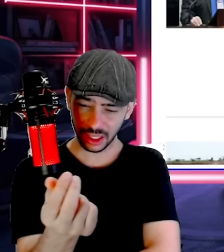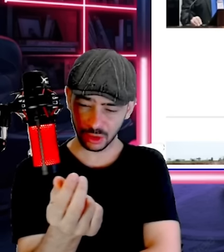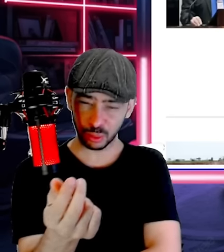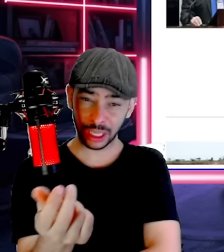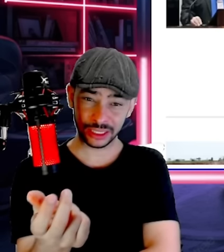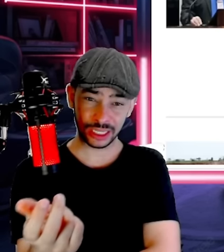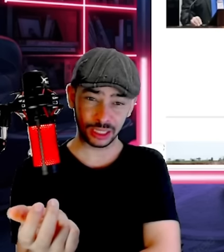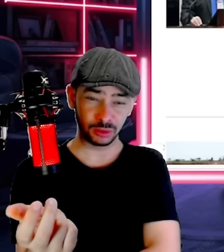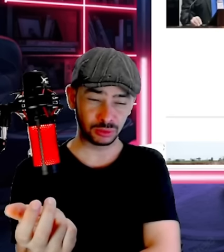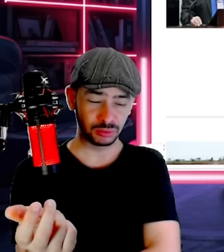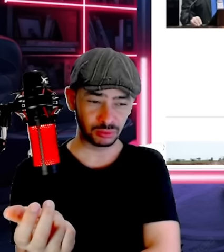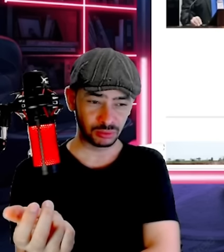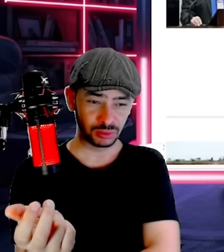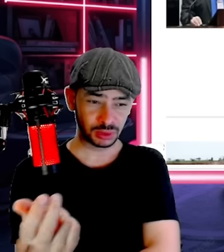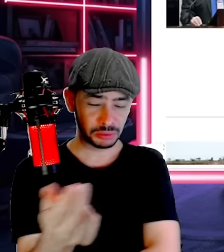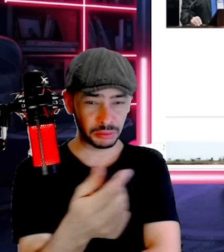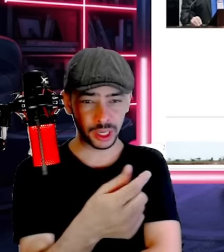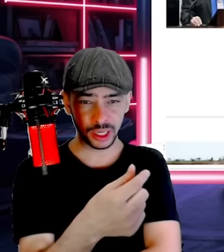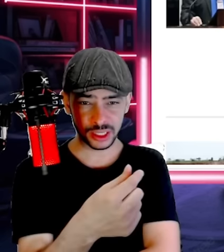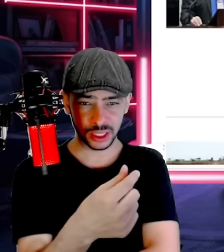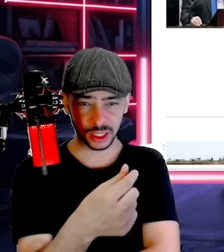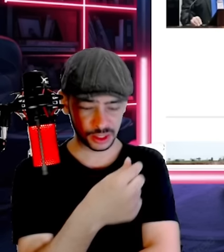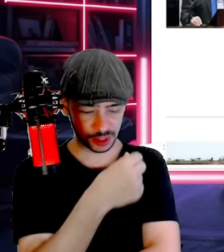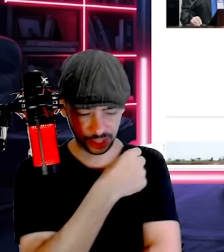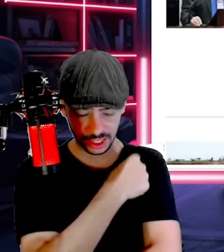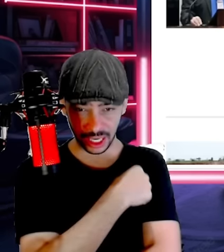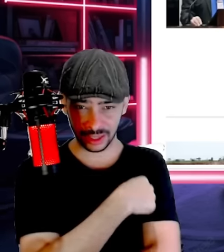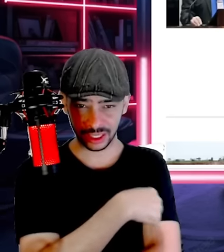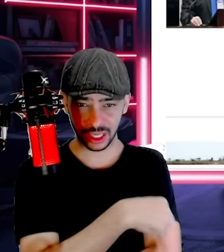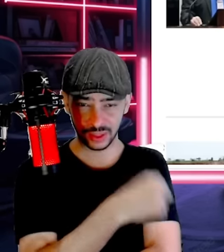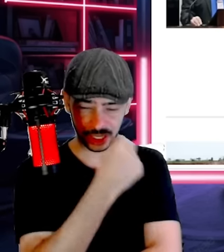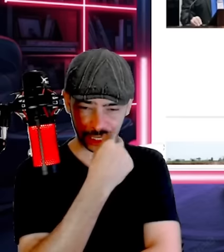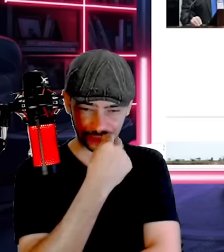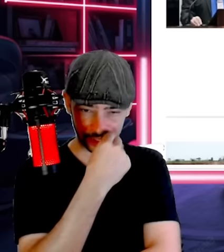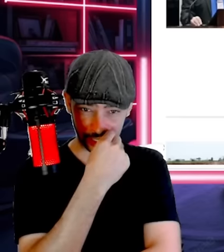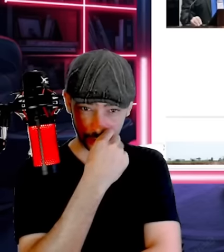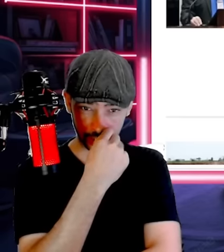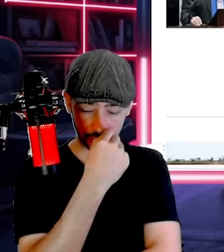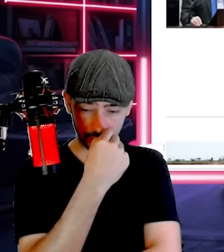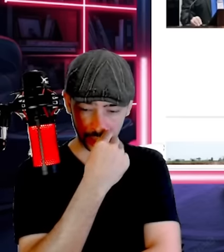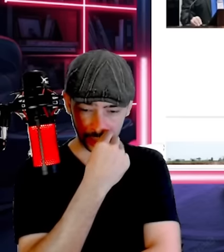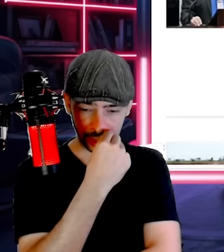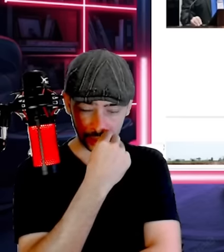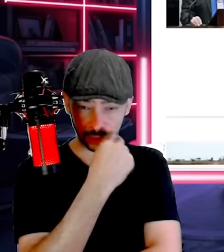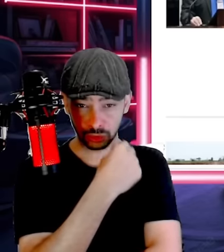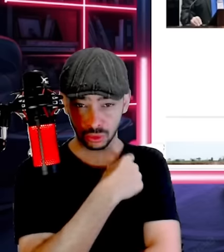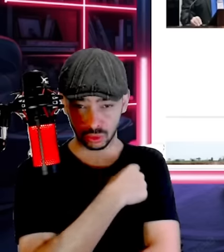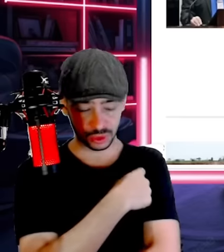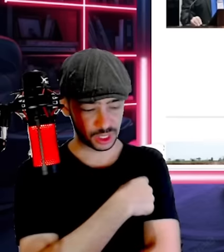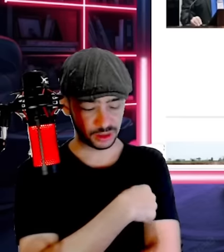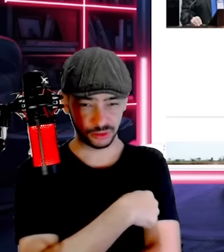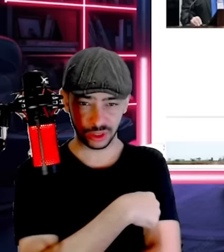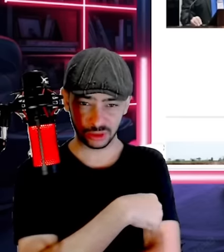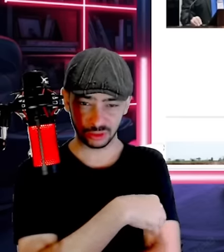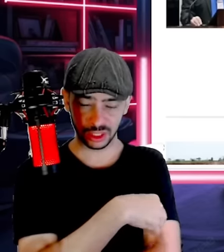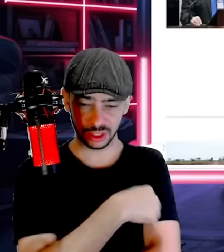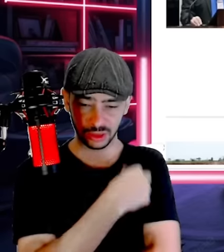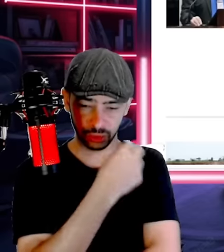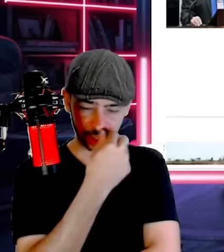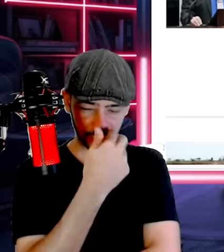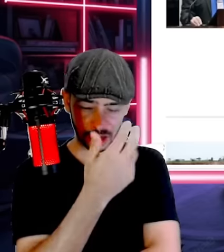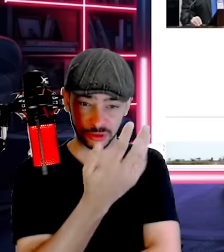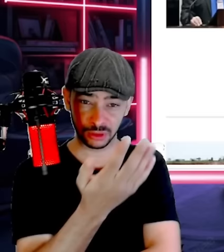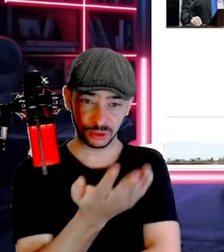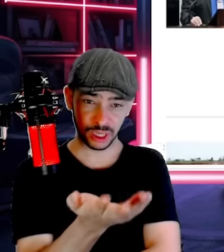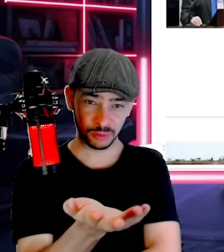que Em um passado bem recente desenharam até uma girafa na Amazônia né fez um desenho